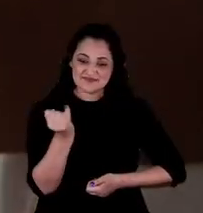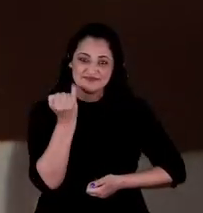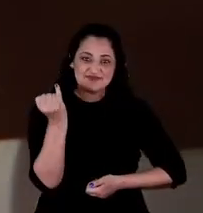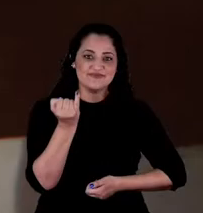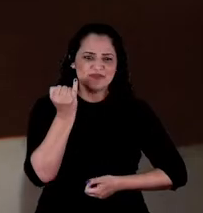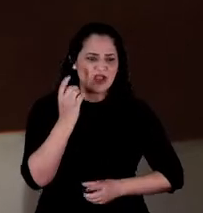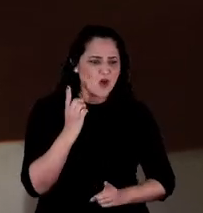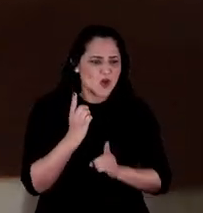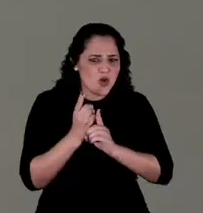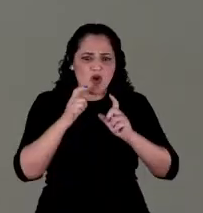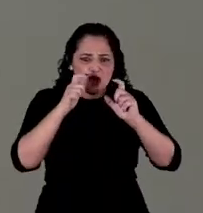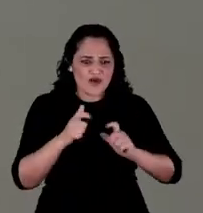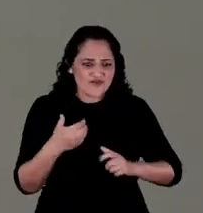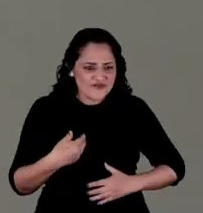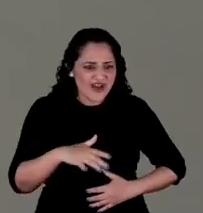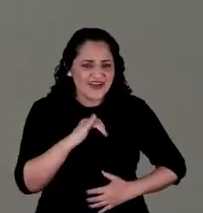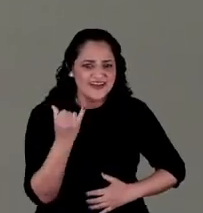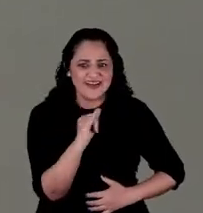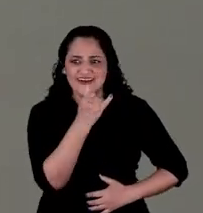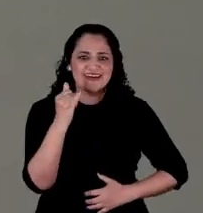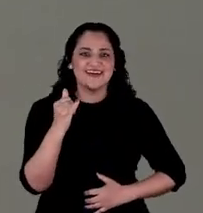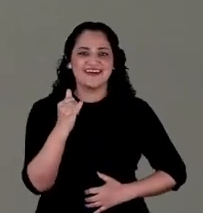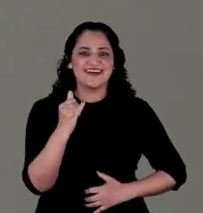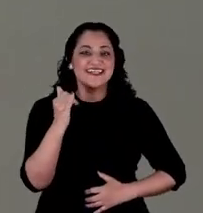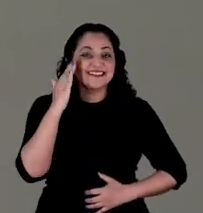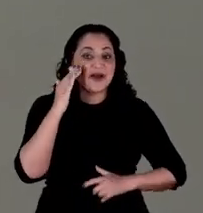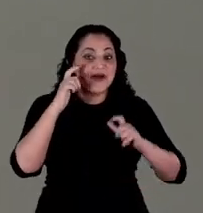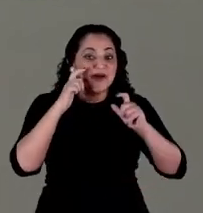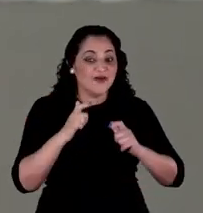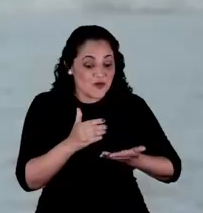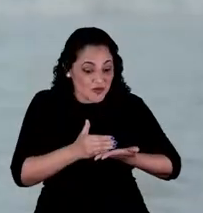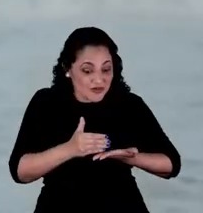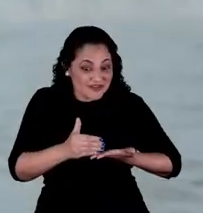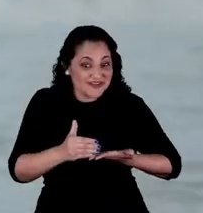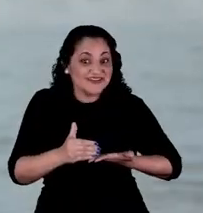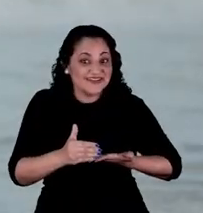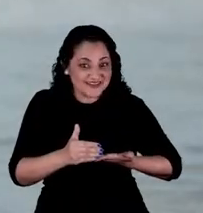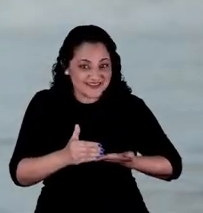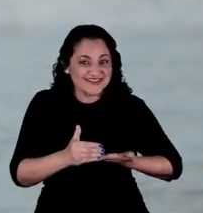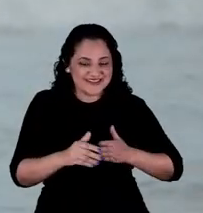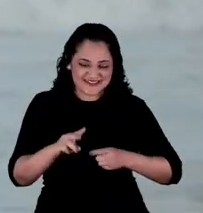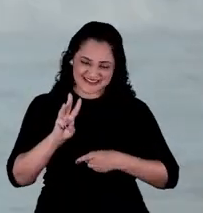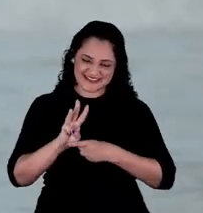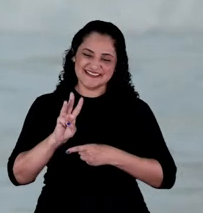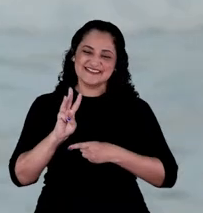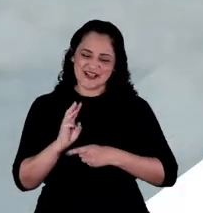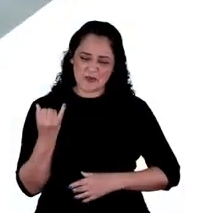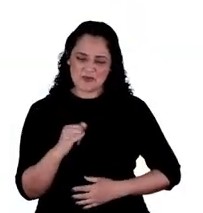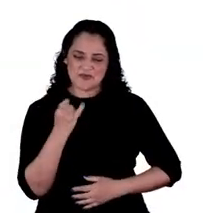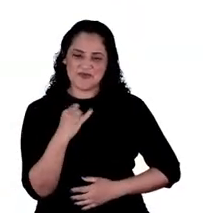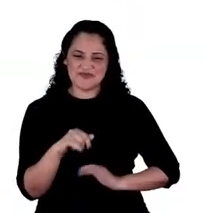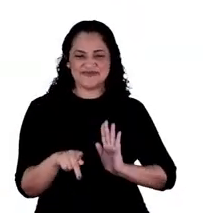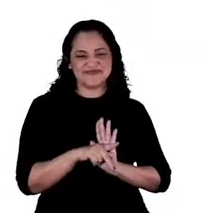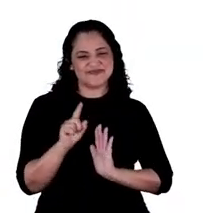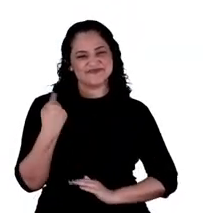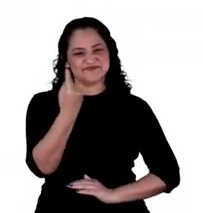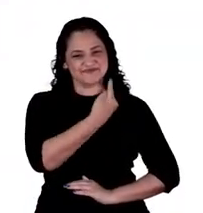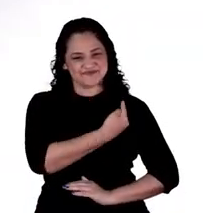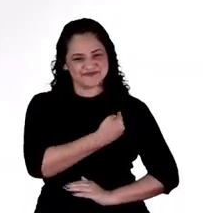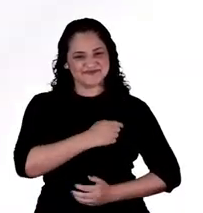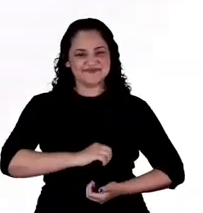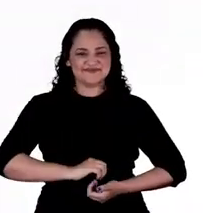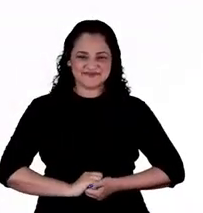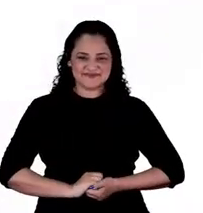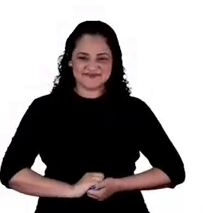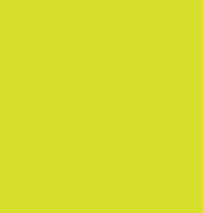e tão importante quanto descobrir para onde ela vai essa ver de onde ela vem Shell energia